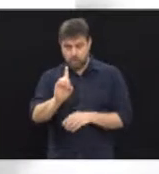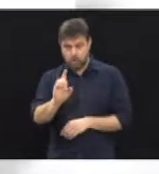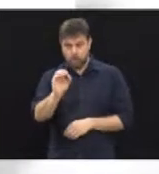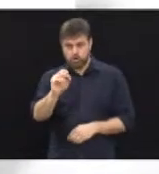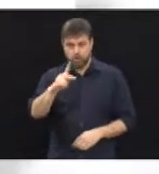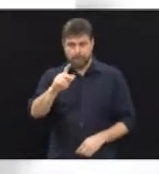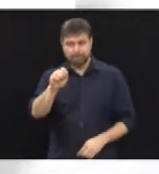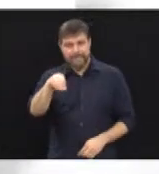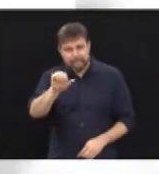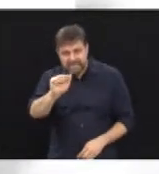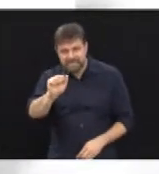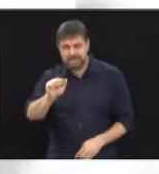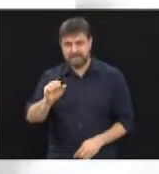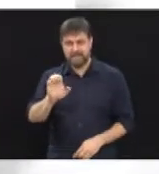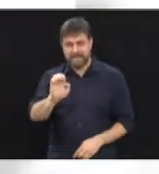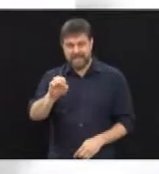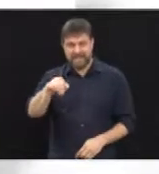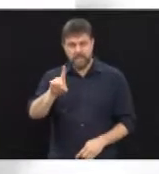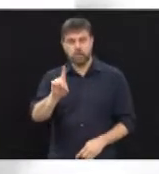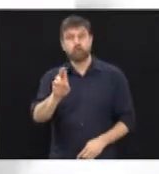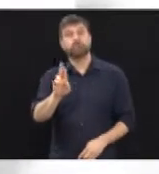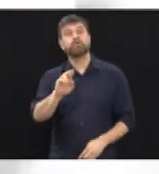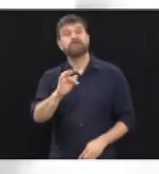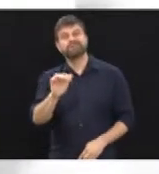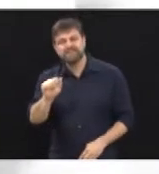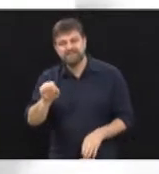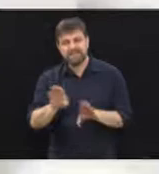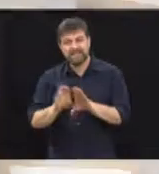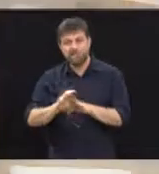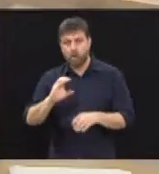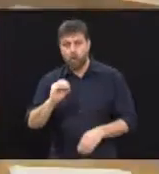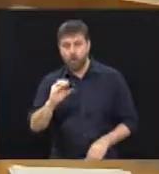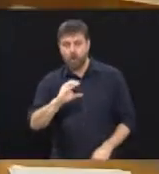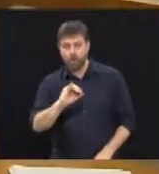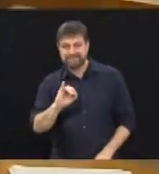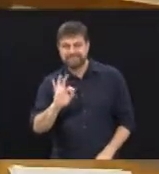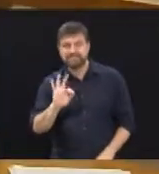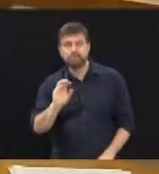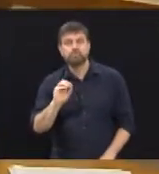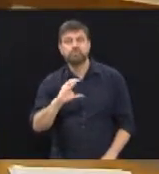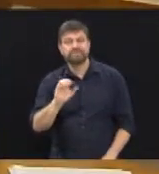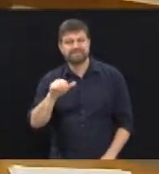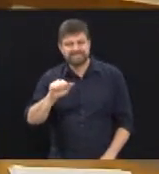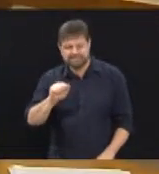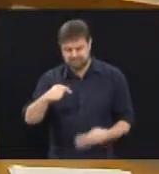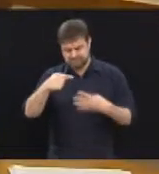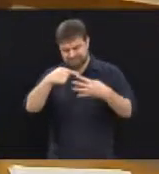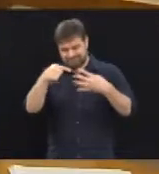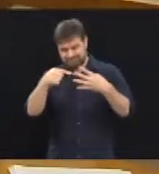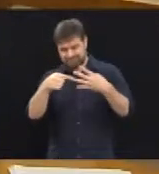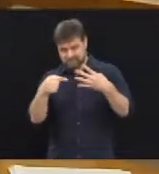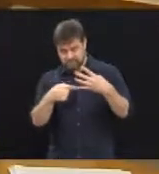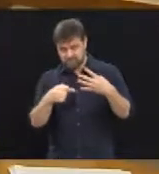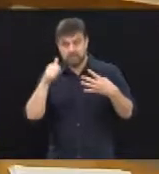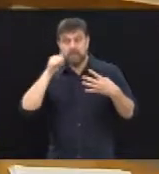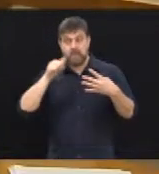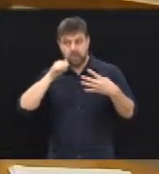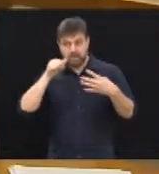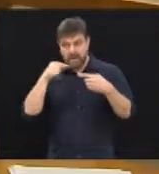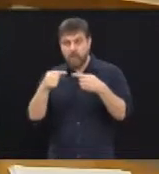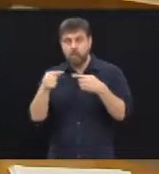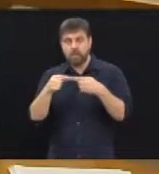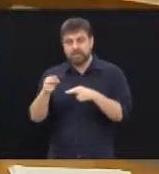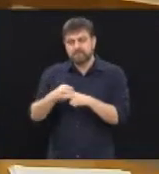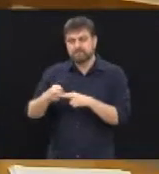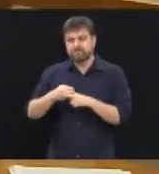chamado endorfinas e os hormônios chamados ocitocina. Esses são hormônios que as mulheres liberam, tem a ver com a sexualidade,